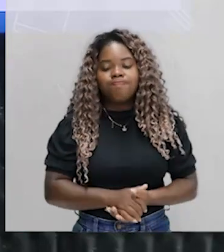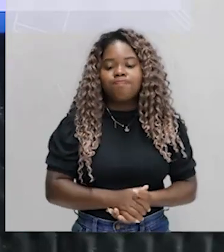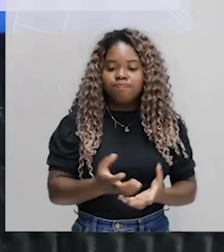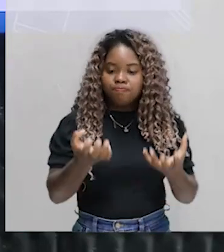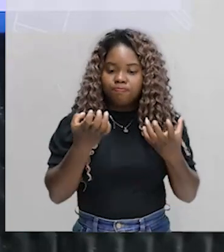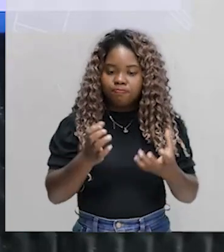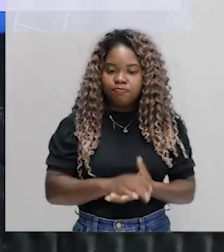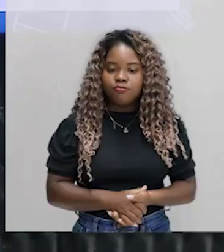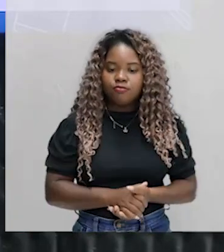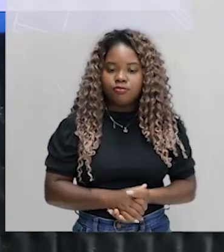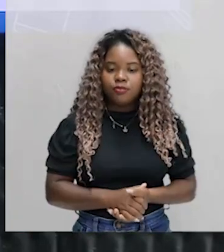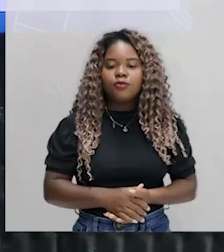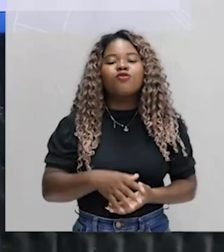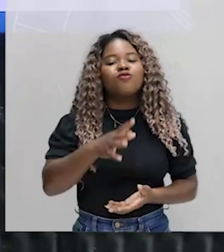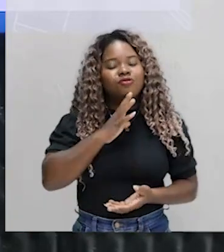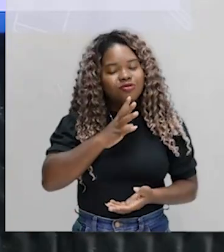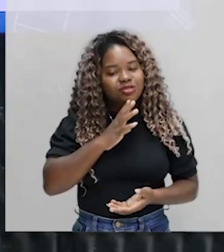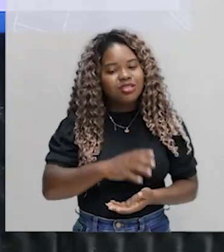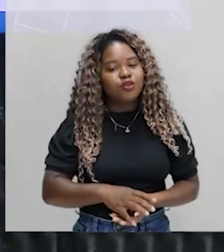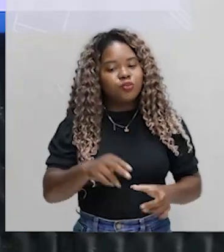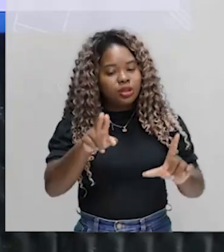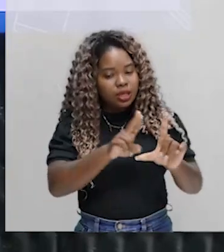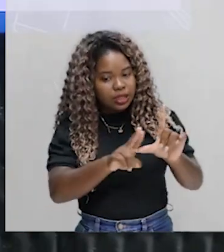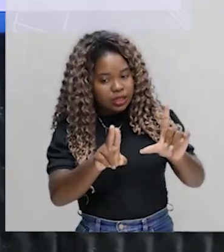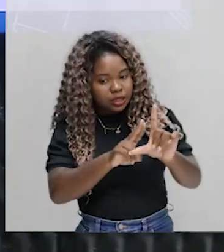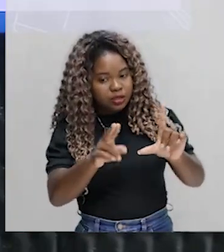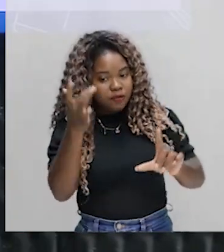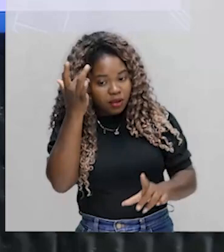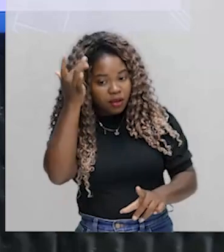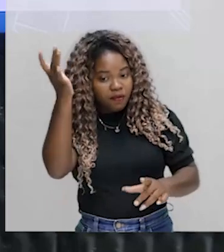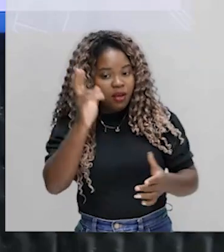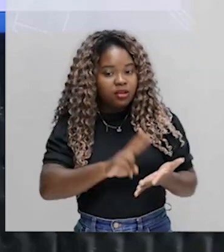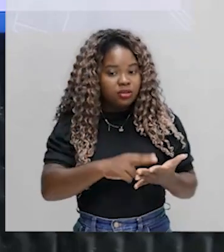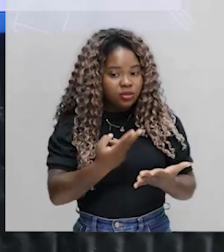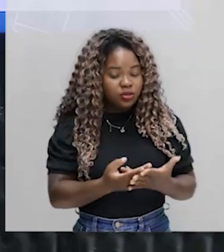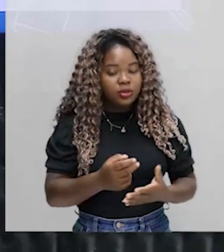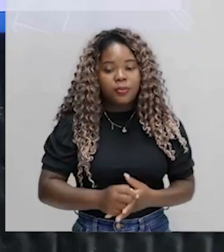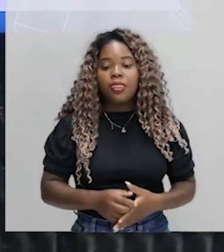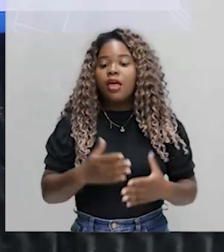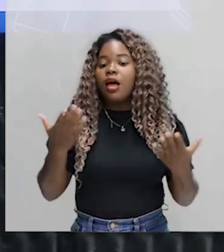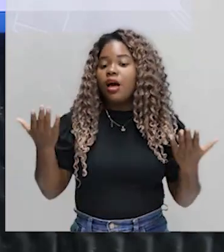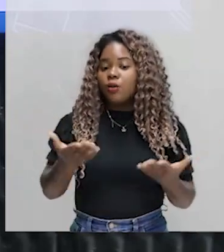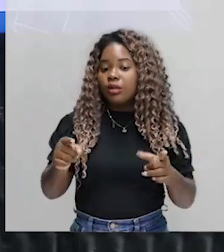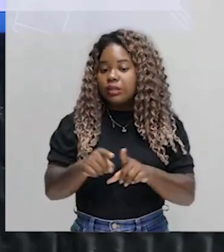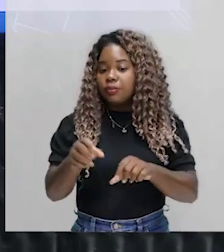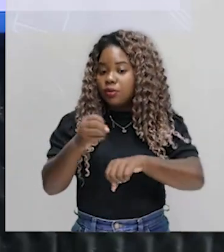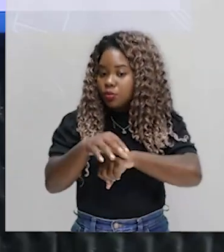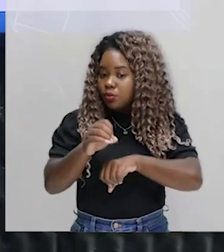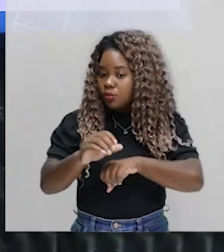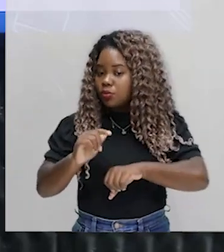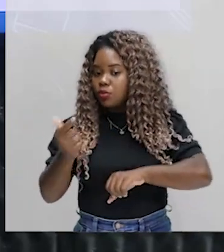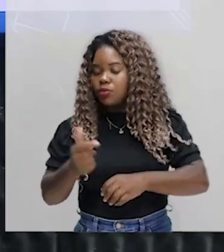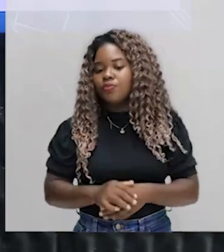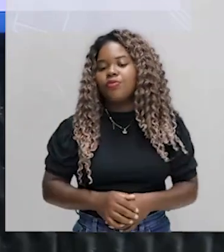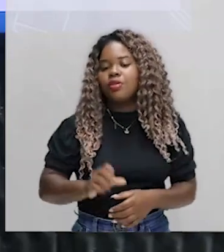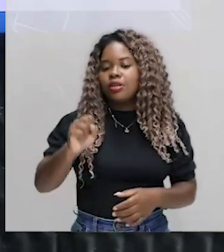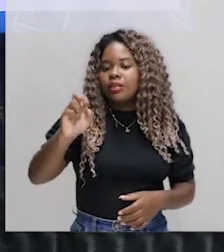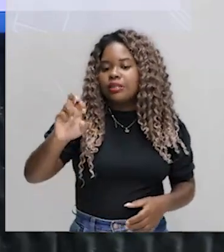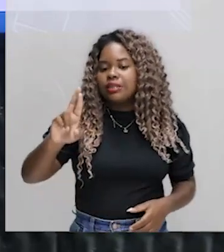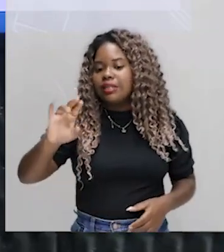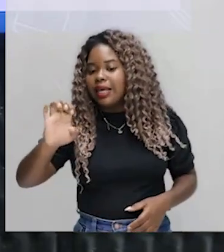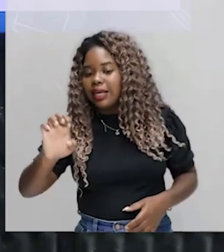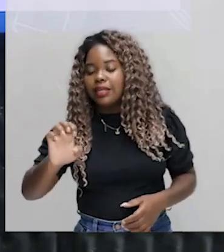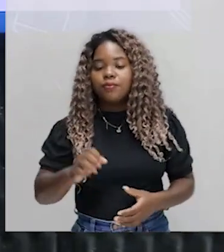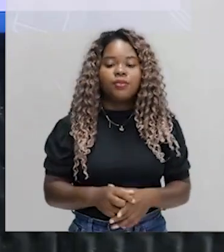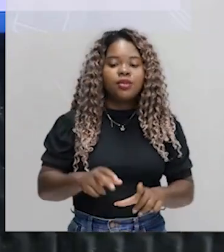vocabulário. E como tem a legenda, fica fácil para você traduzir. Agora, uma dica é: assista série sem